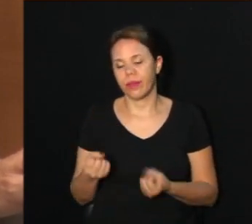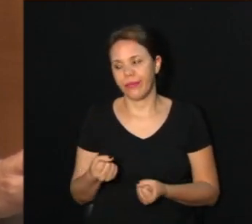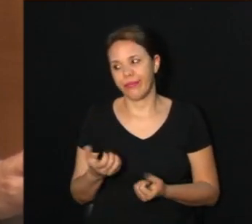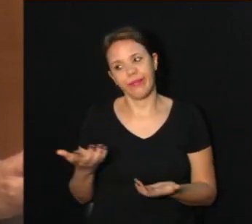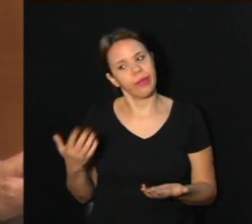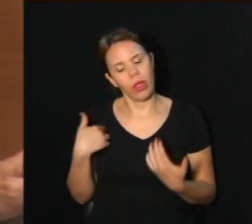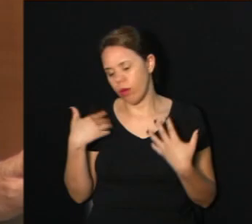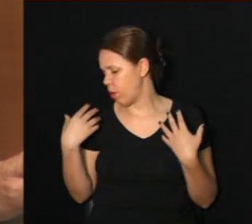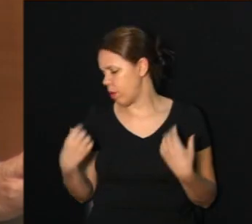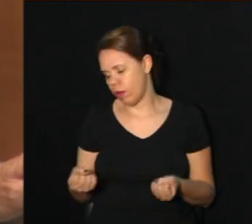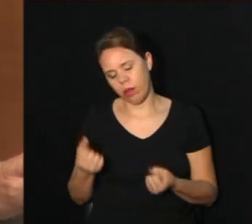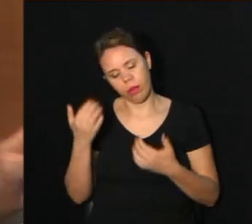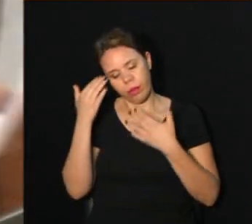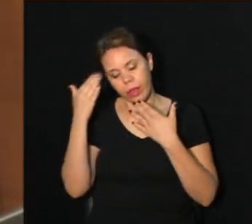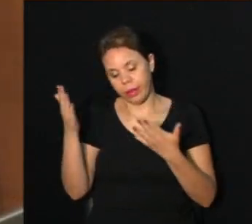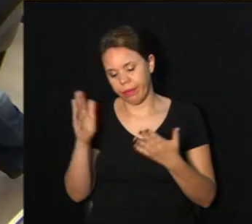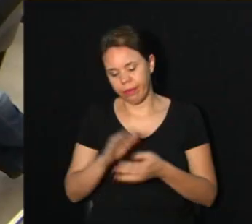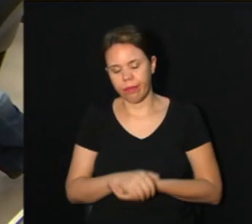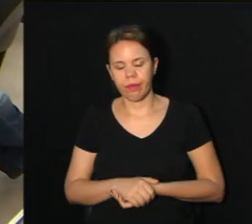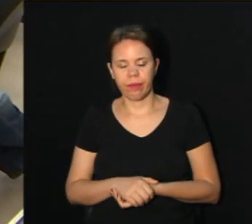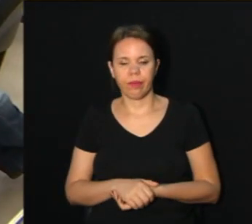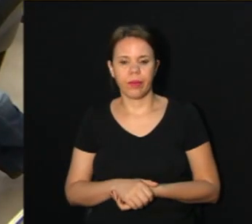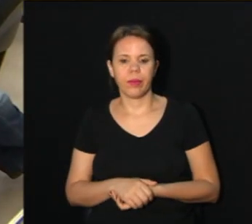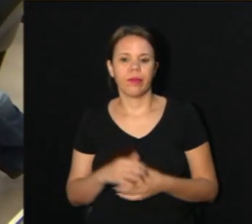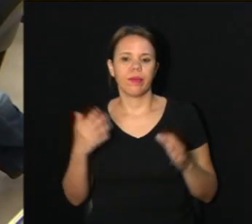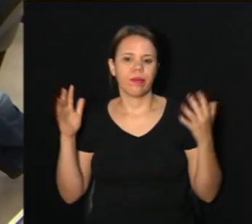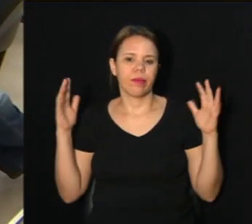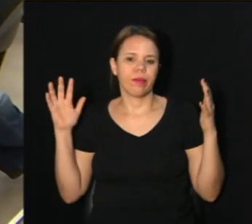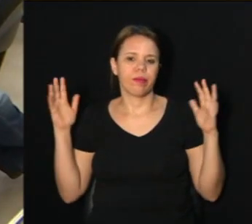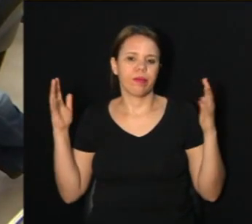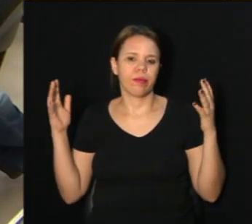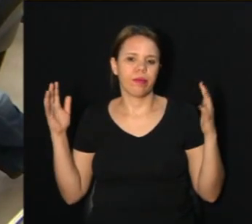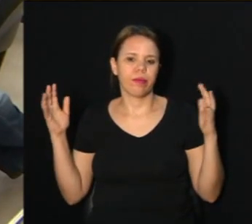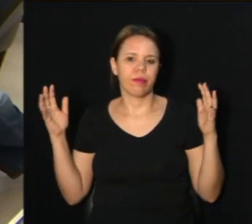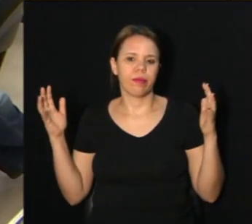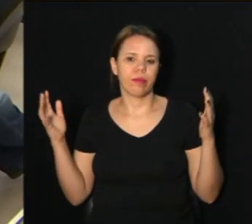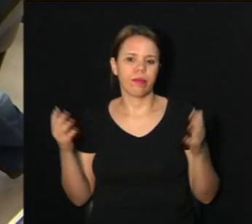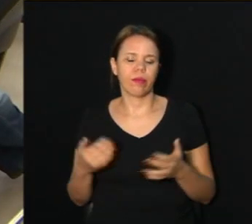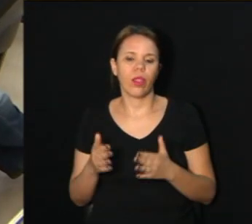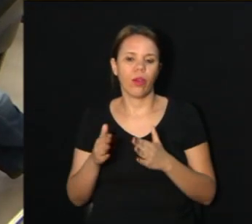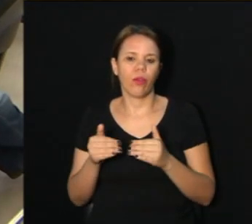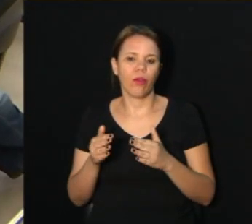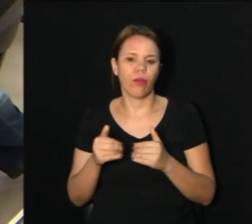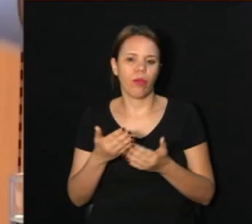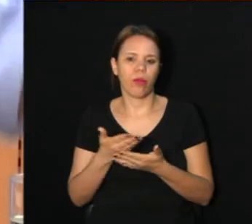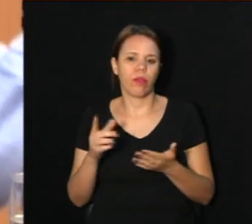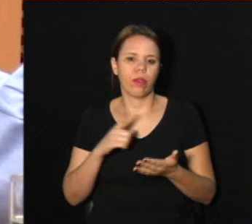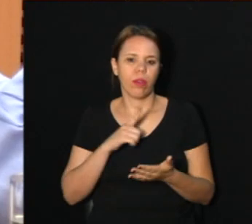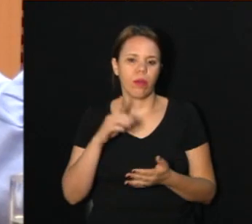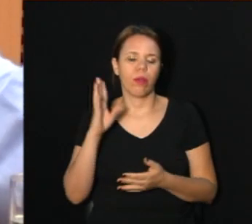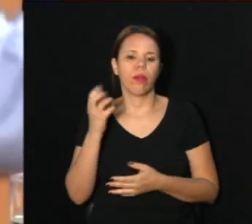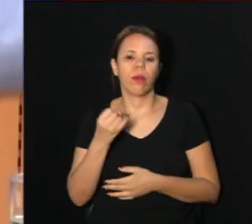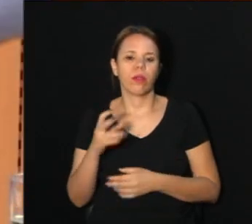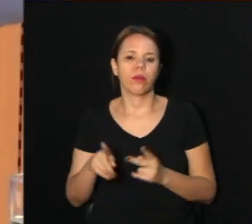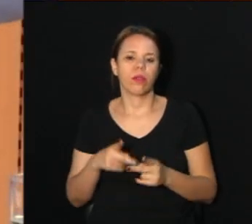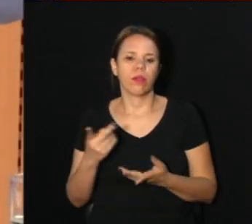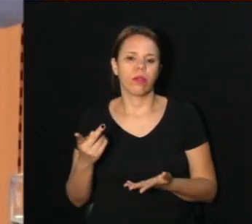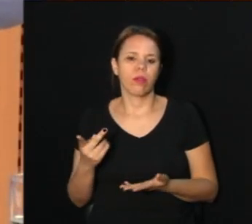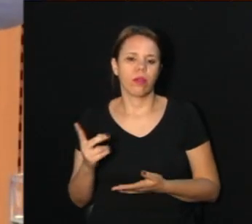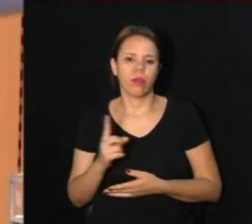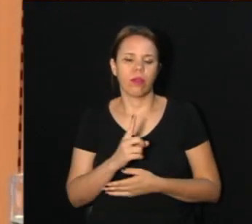não aceito. Muito obrigado. Eu agradeço. Eu vou pedir... nós temos mais quantas pessoas